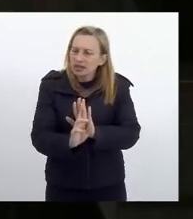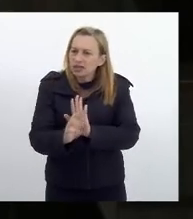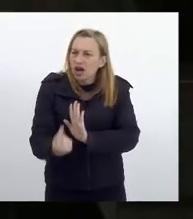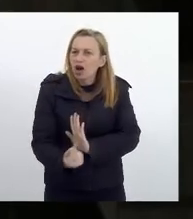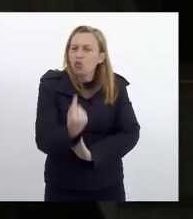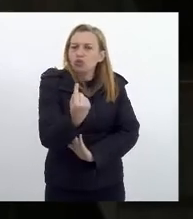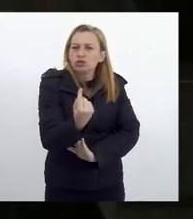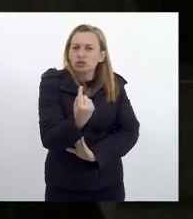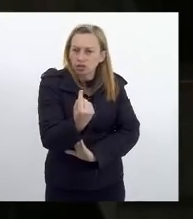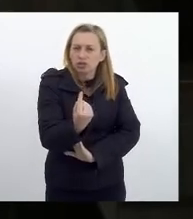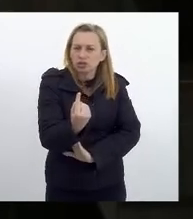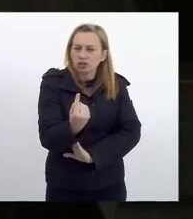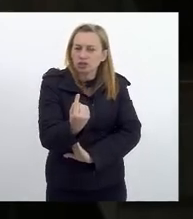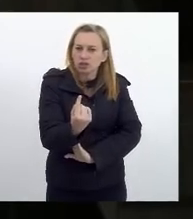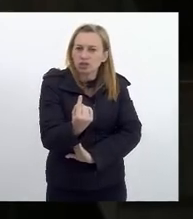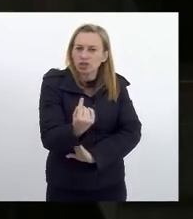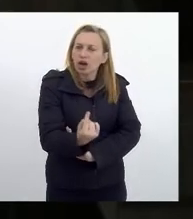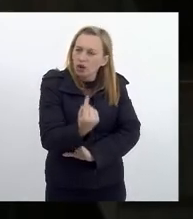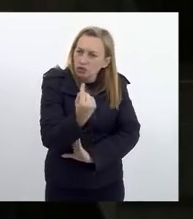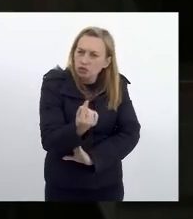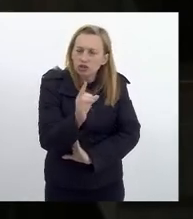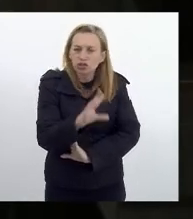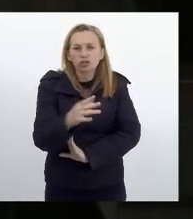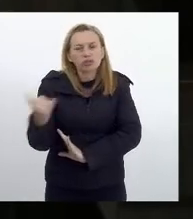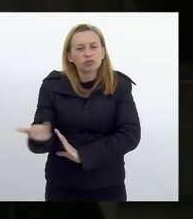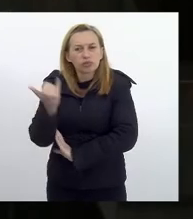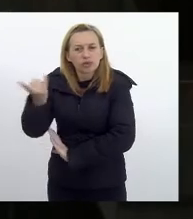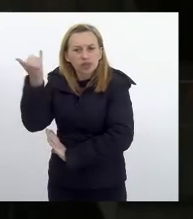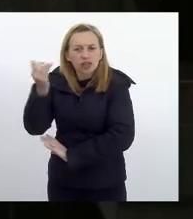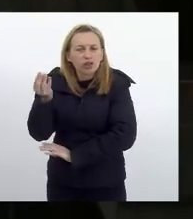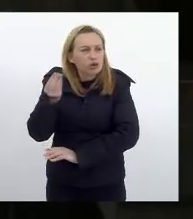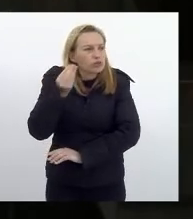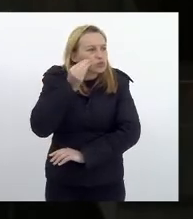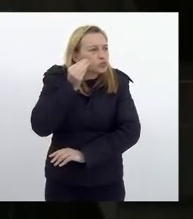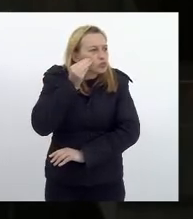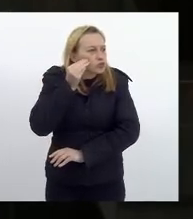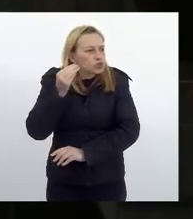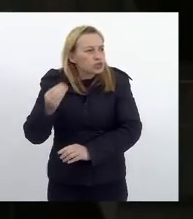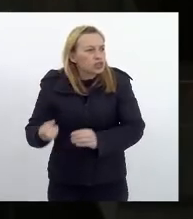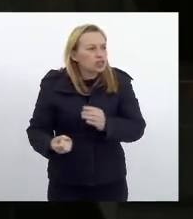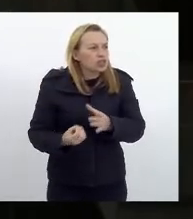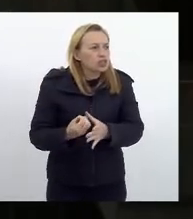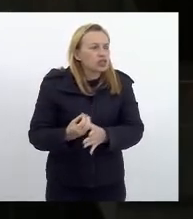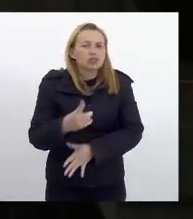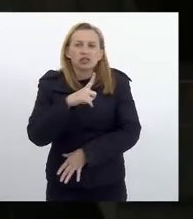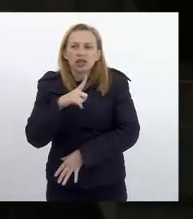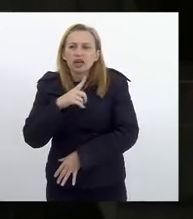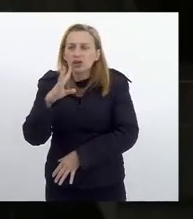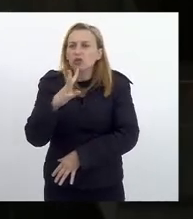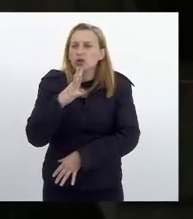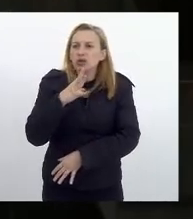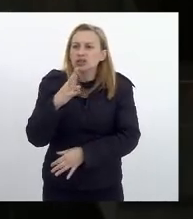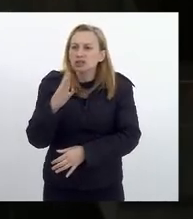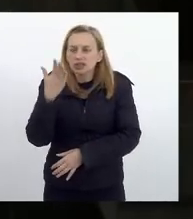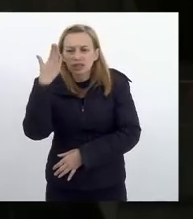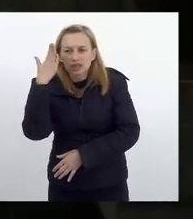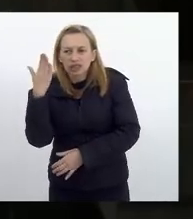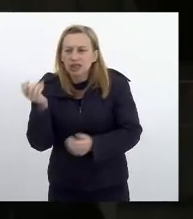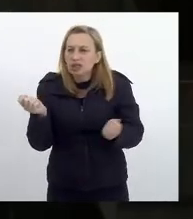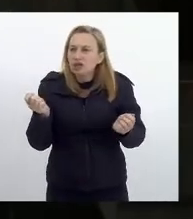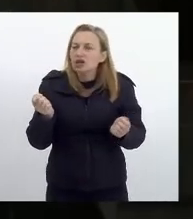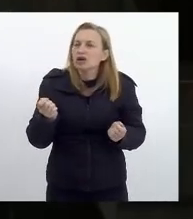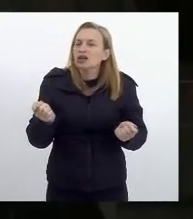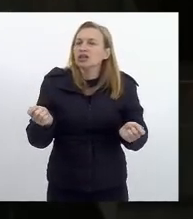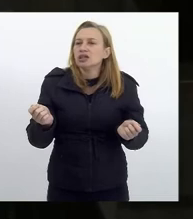última, mas certamente a única, a mais importante oportunidade de construir conhecimentos, ter acesso aos saberes, aos